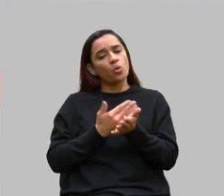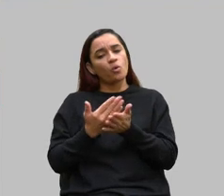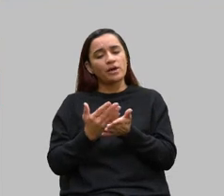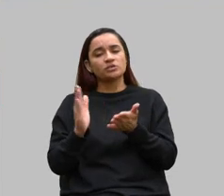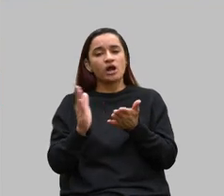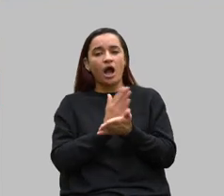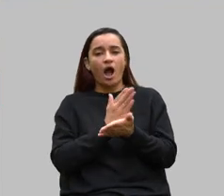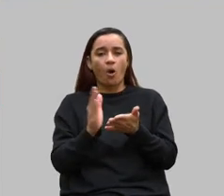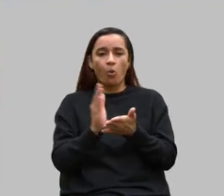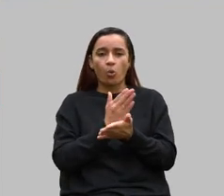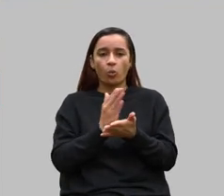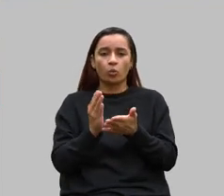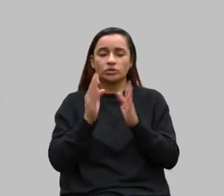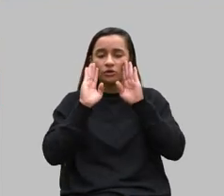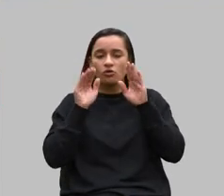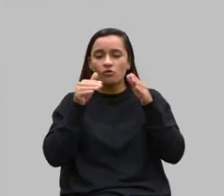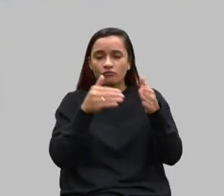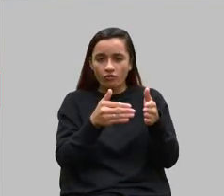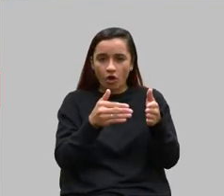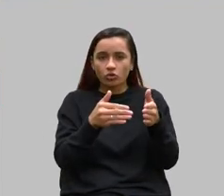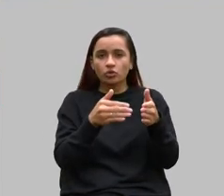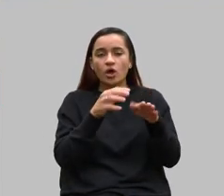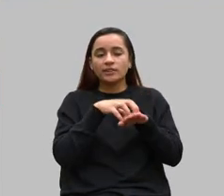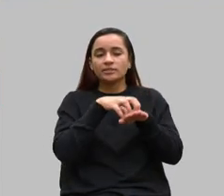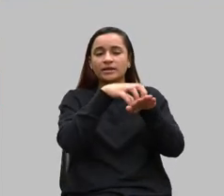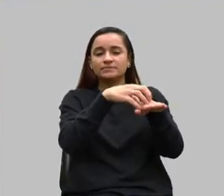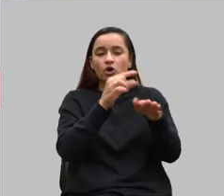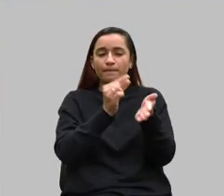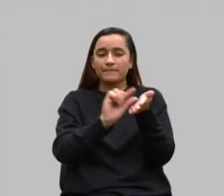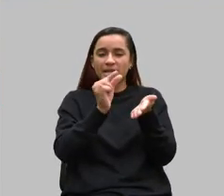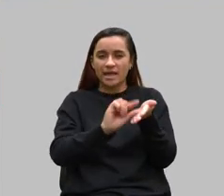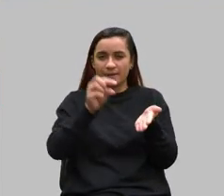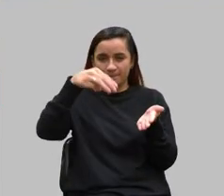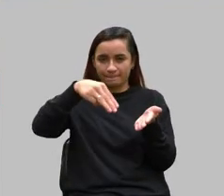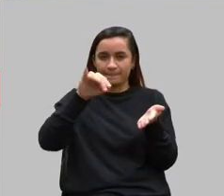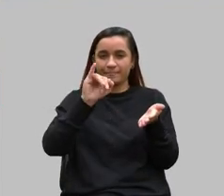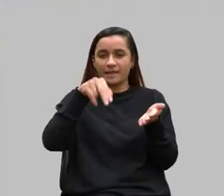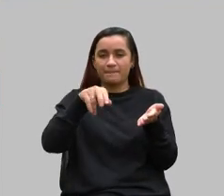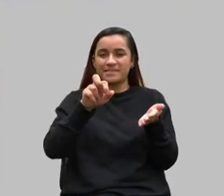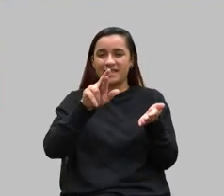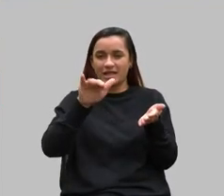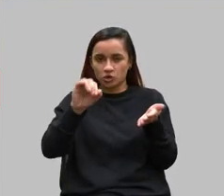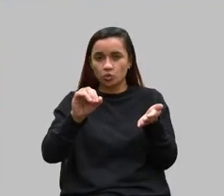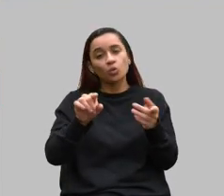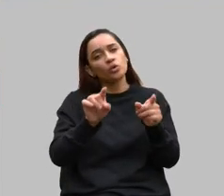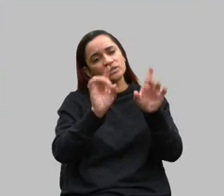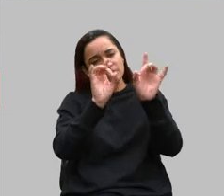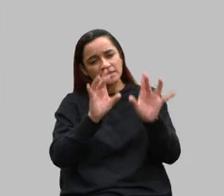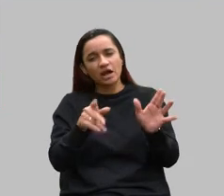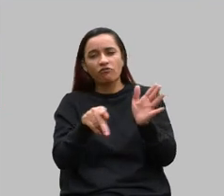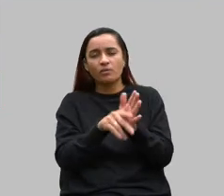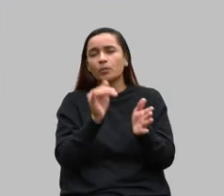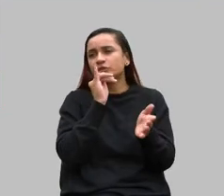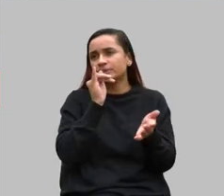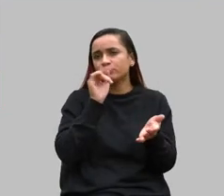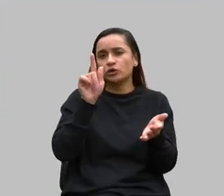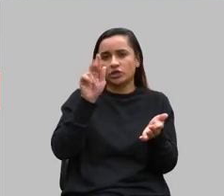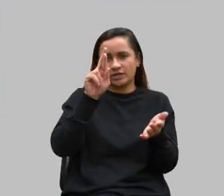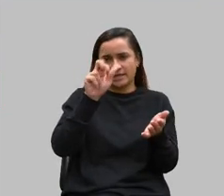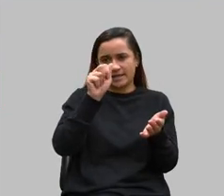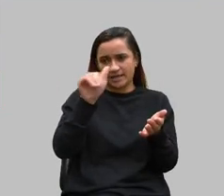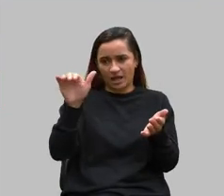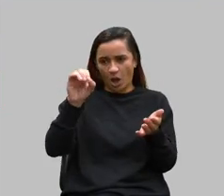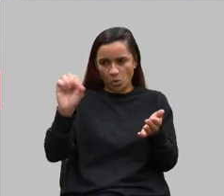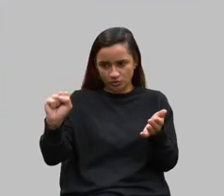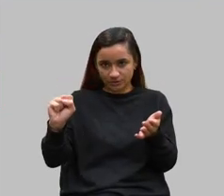destinadas exclusivamente a transporte minério a transporte específicos de grãos e a pluralidade